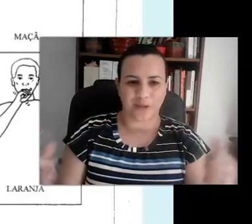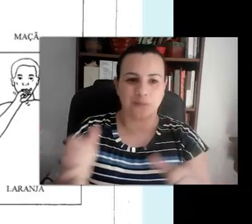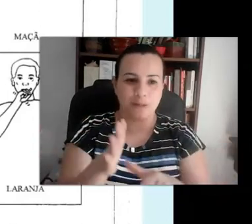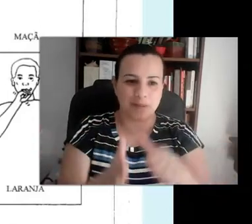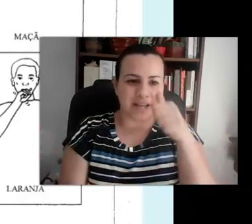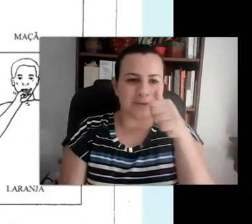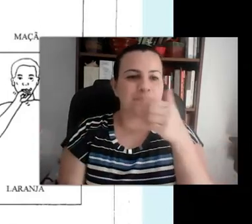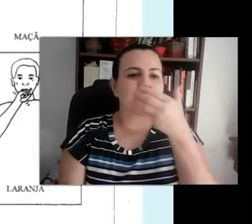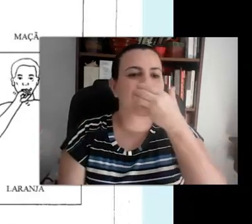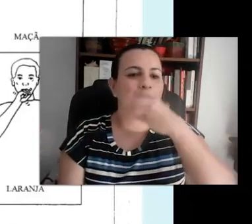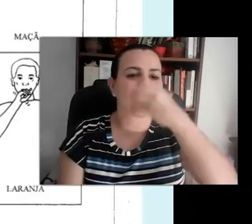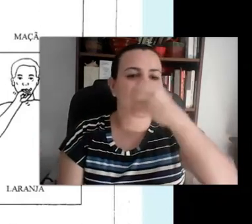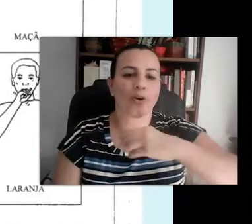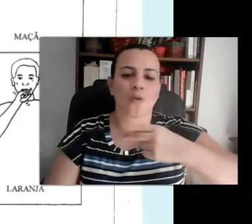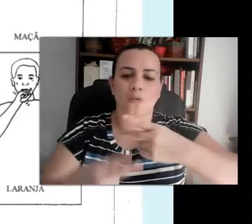alimentos. Então, primeiro,